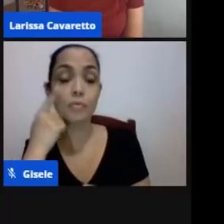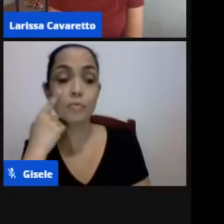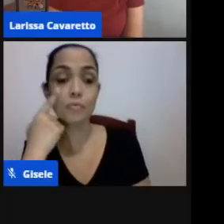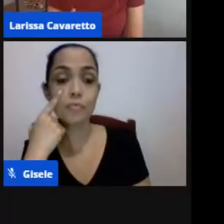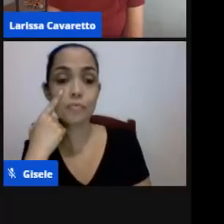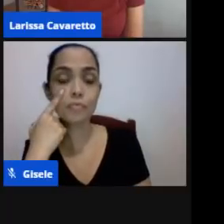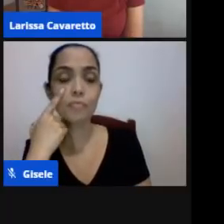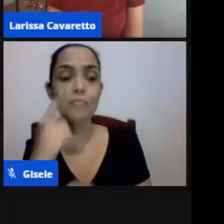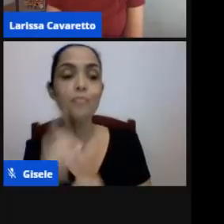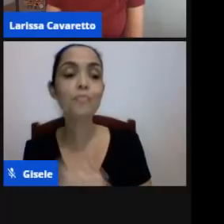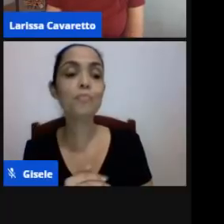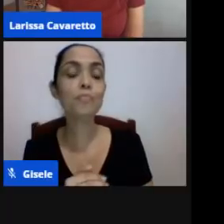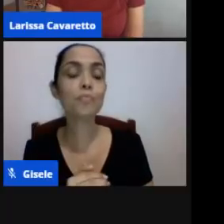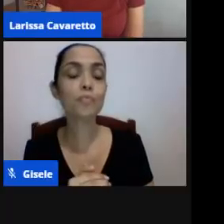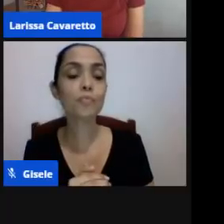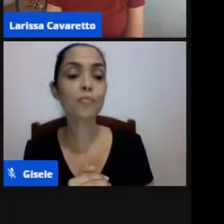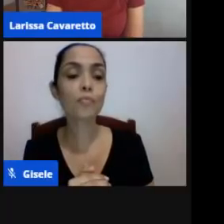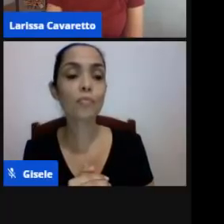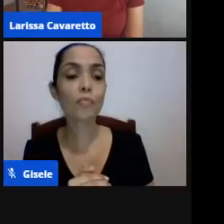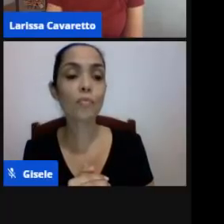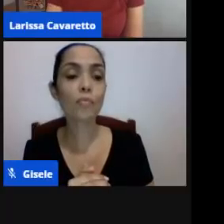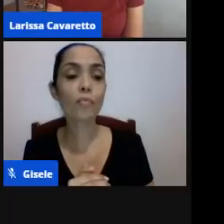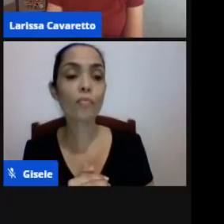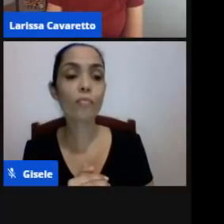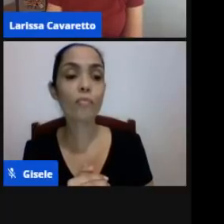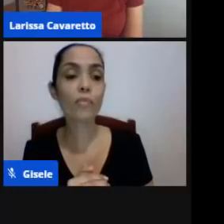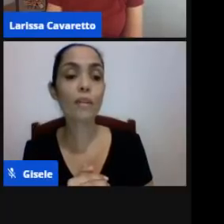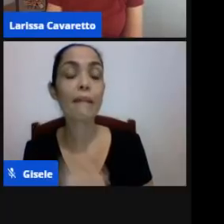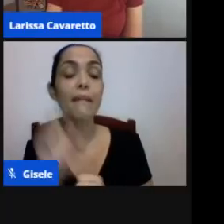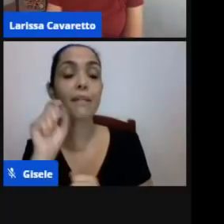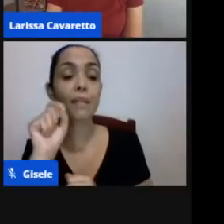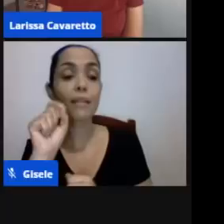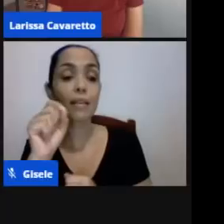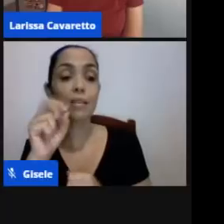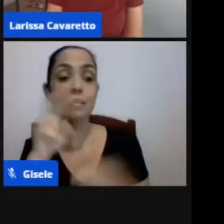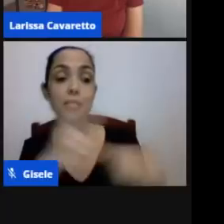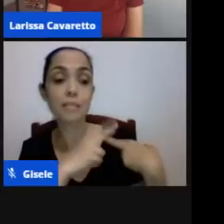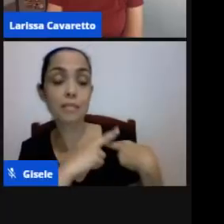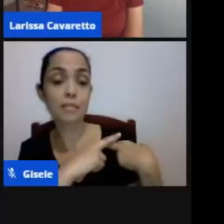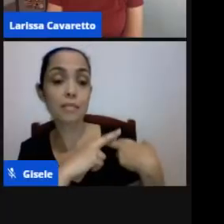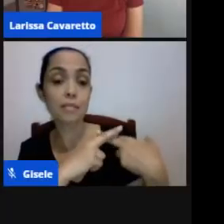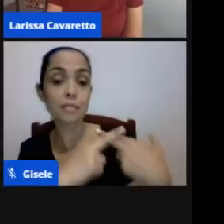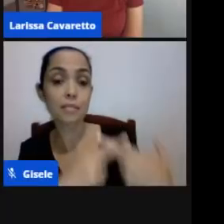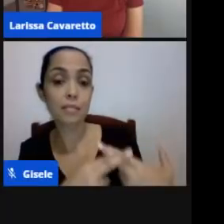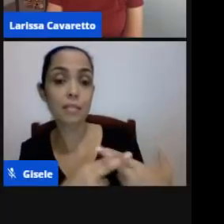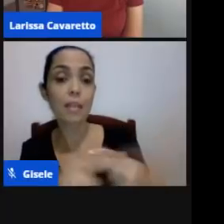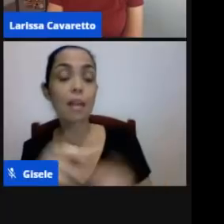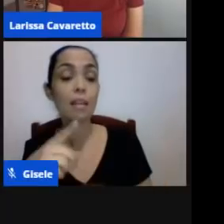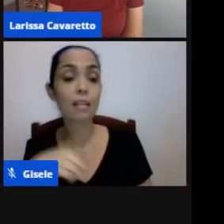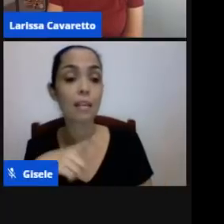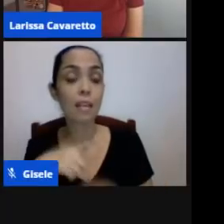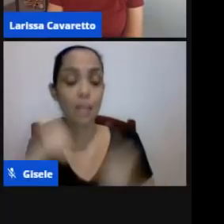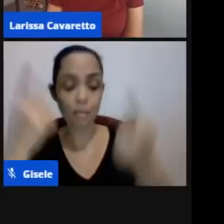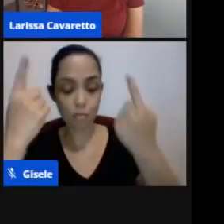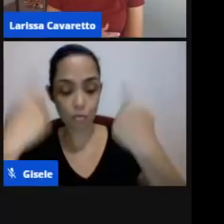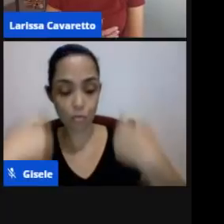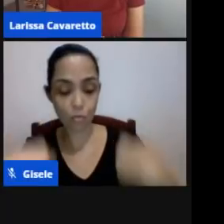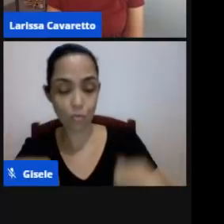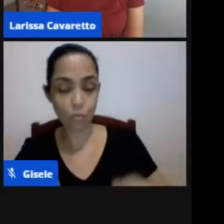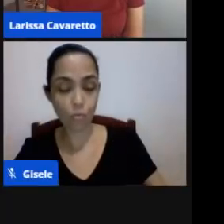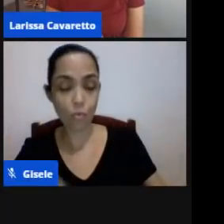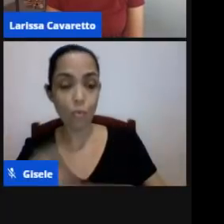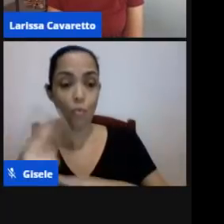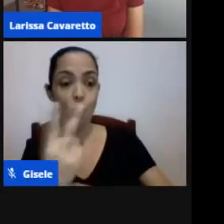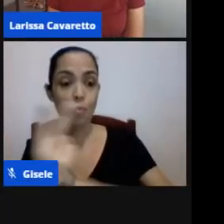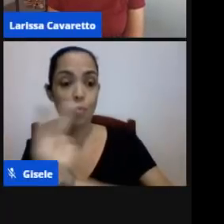temperatura. E, então, quem for ficar responsável por essa aferição, ele deve ter os equipamentos de proteção individual.